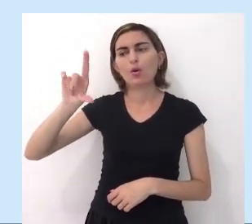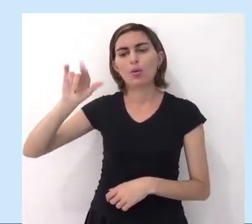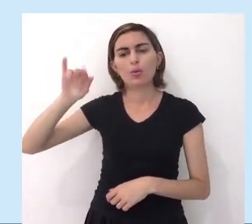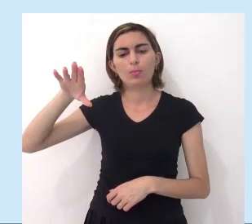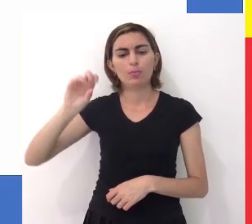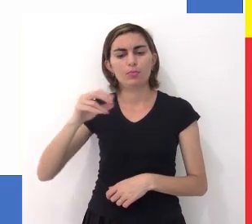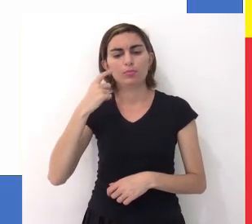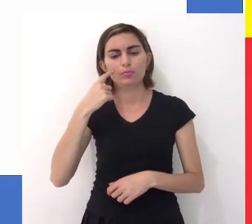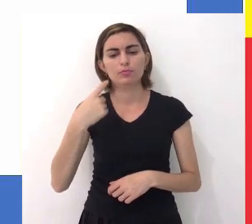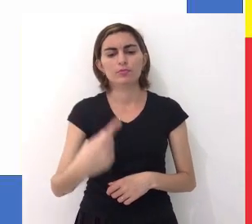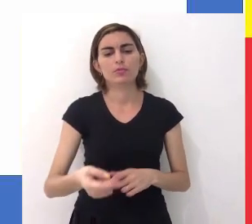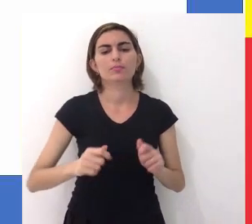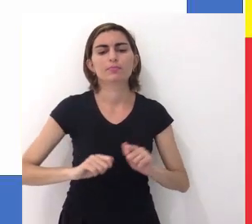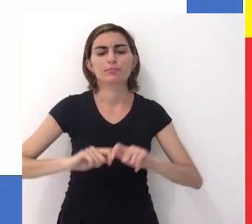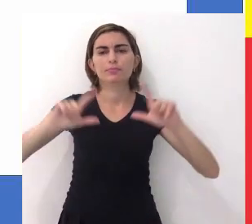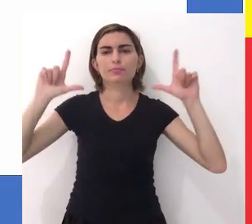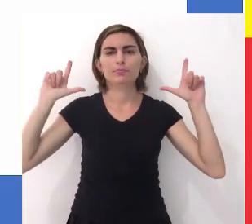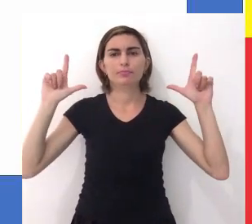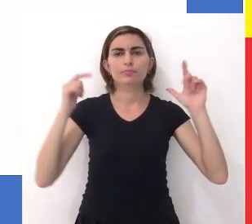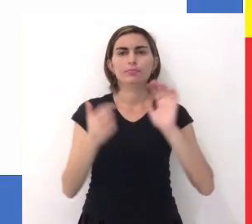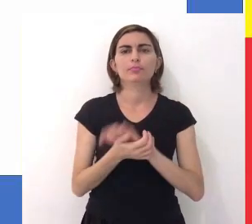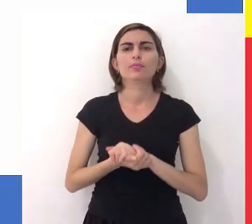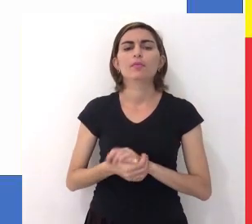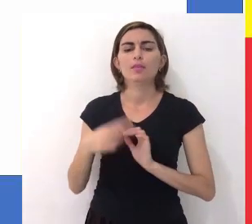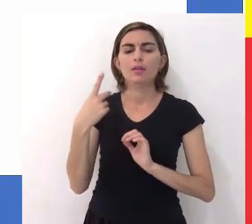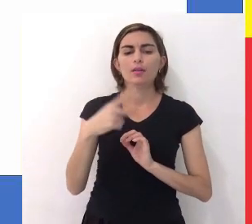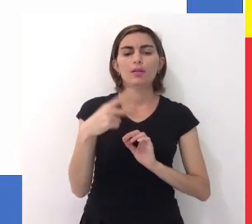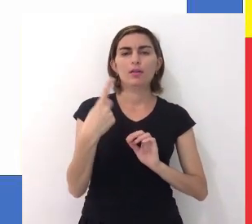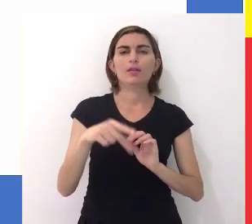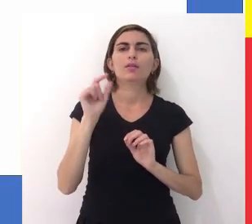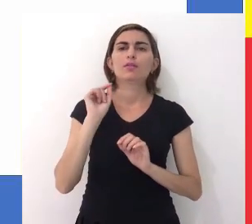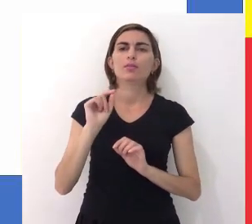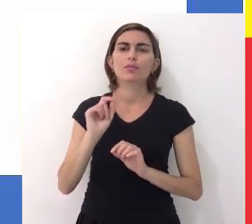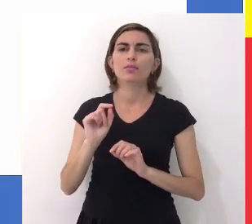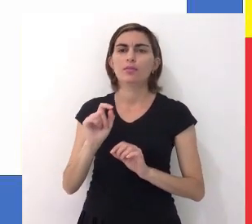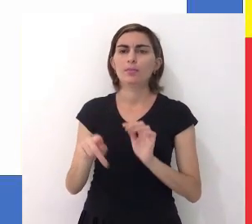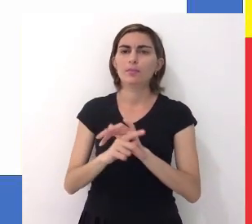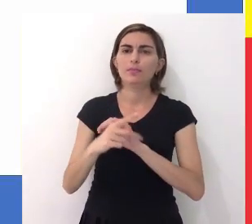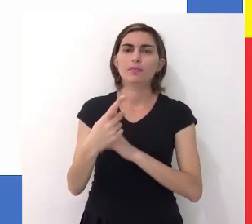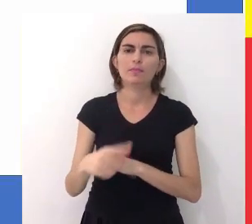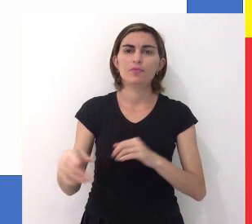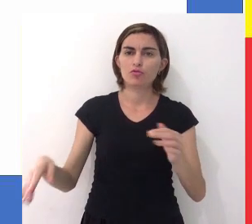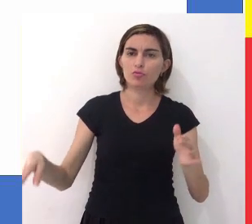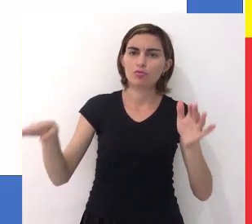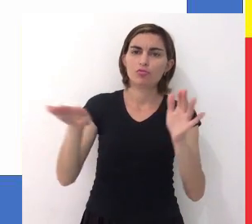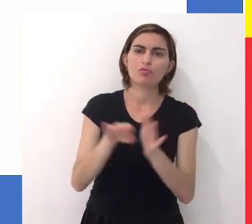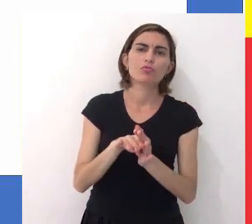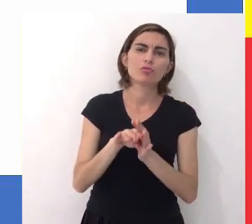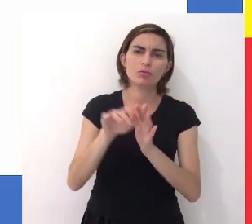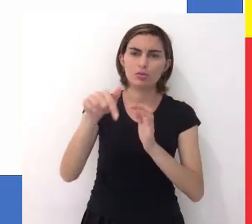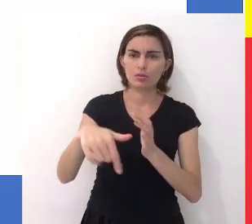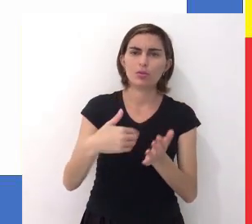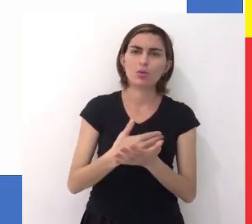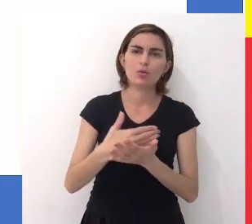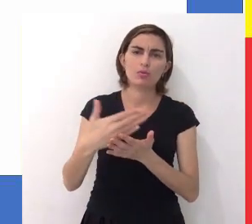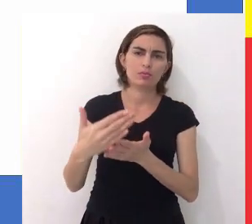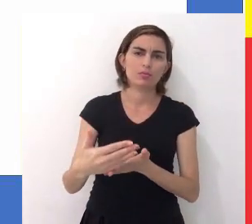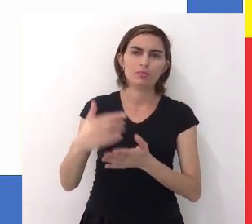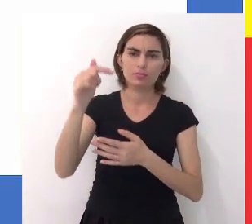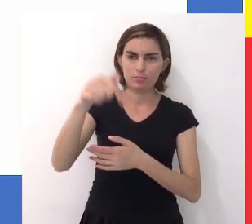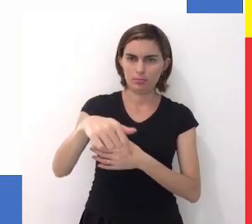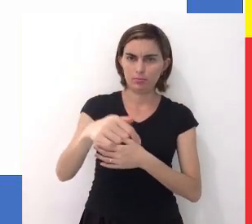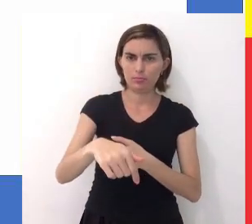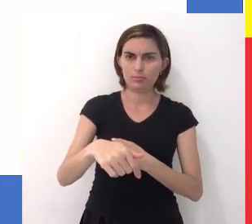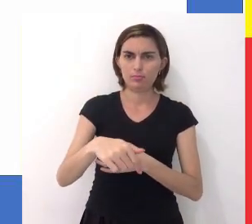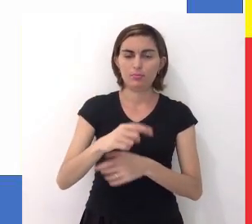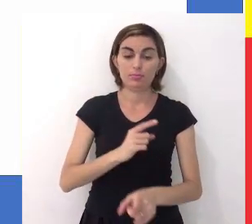na tela. O Cristóvão Colombo ele vai ser um personagem que vai chegar inicialmente aqui